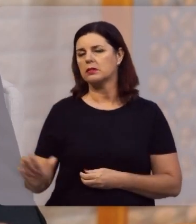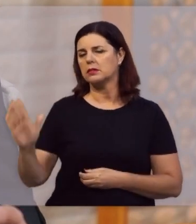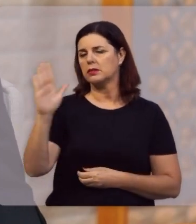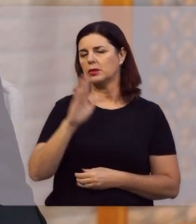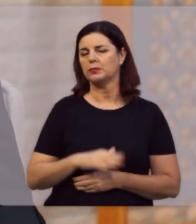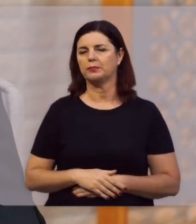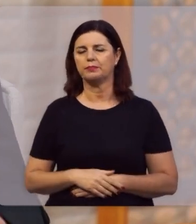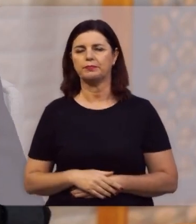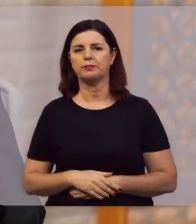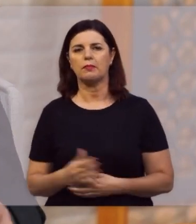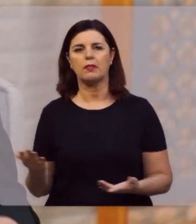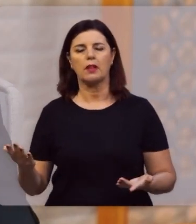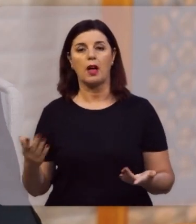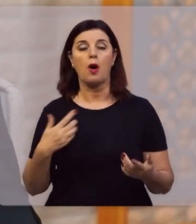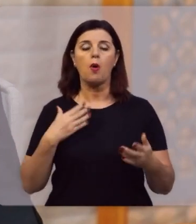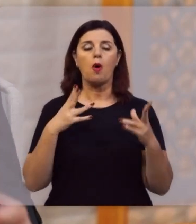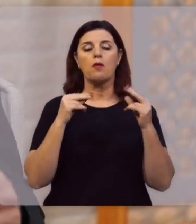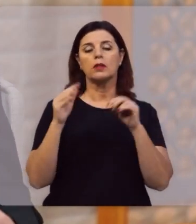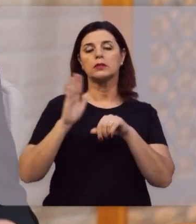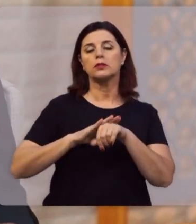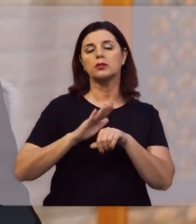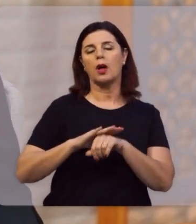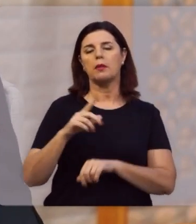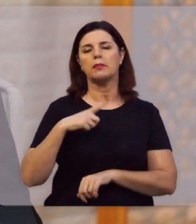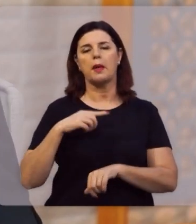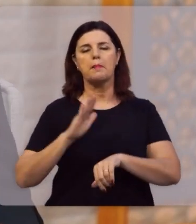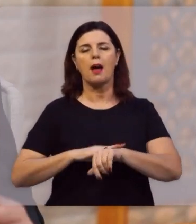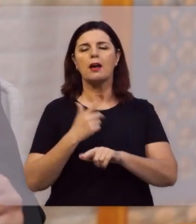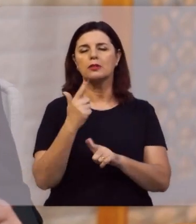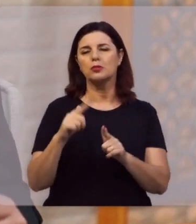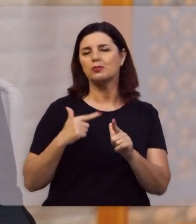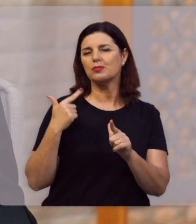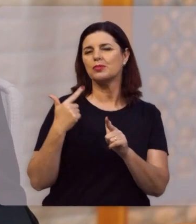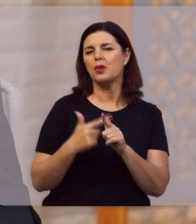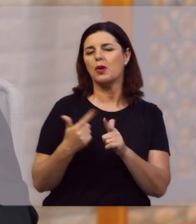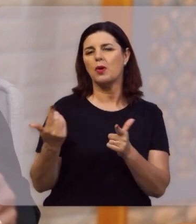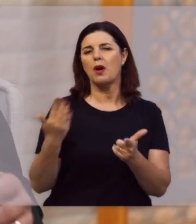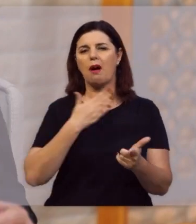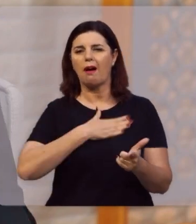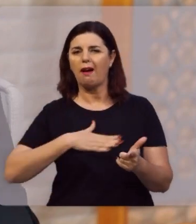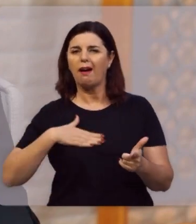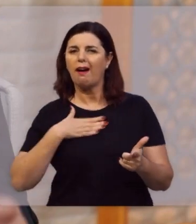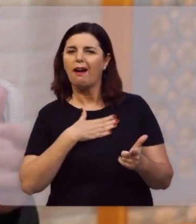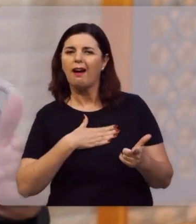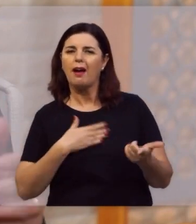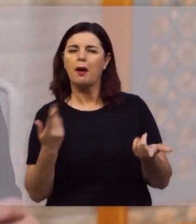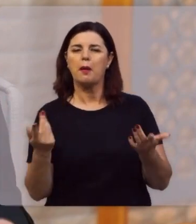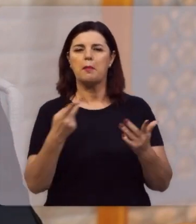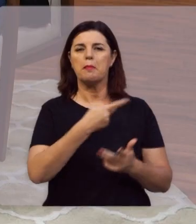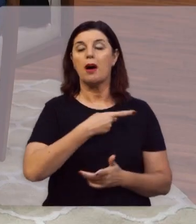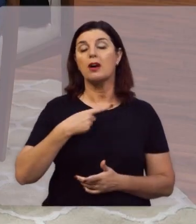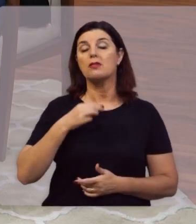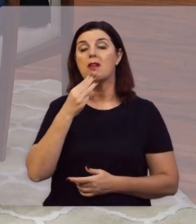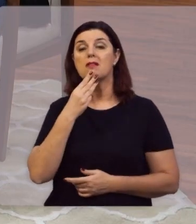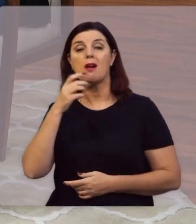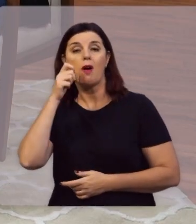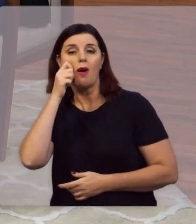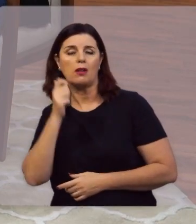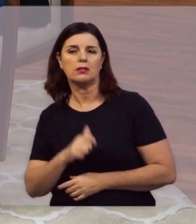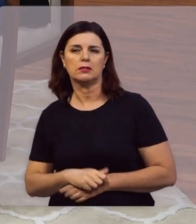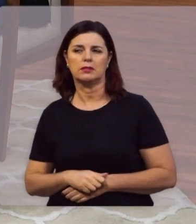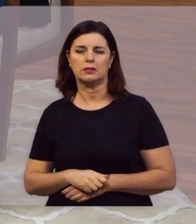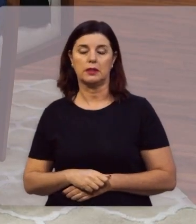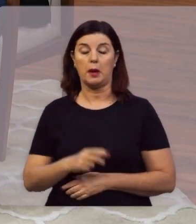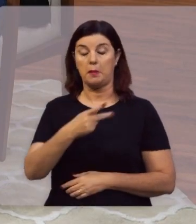dos próximos anos e para conversar sobre isso eu tenho mais uma vez comigo aqui nos nossos estúdios Reverendo Rocha Guimarães